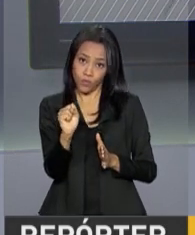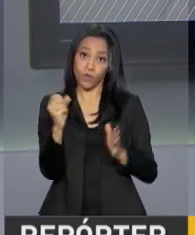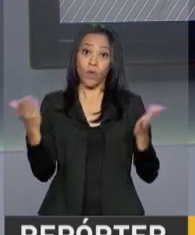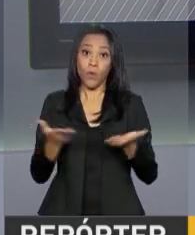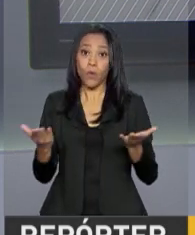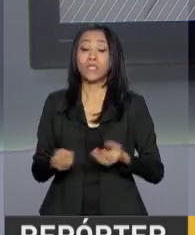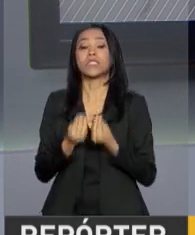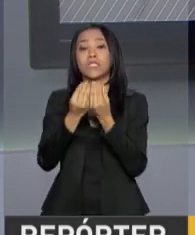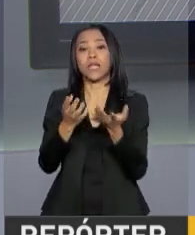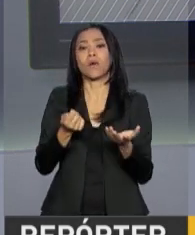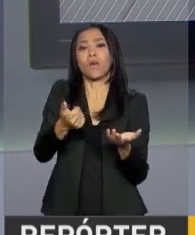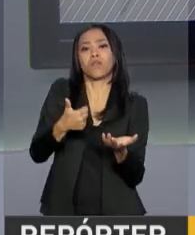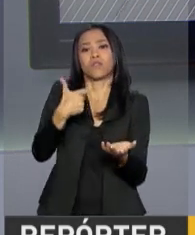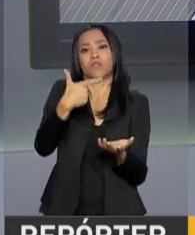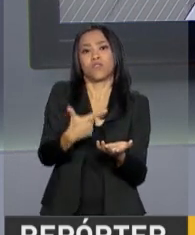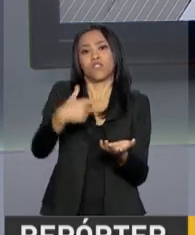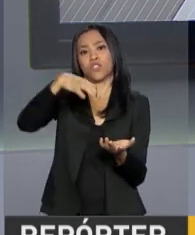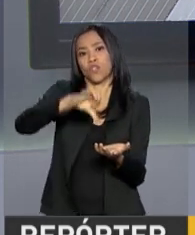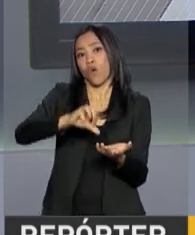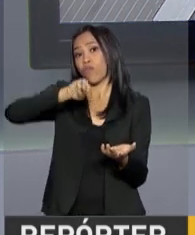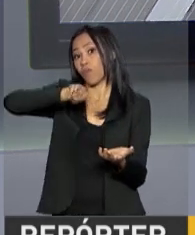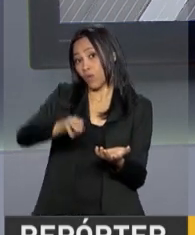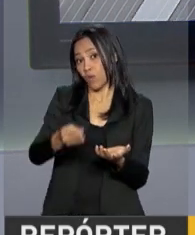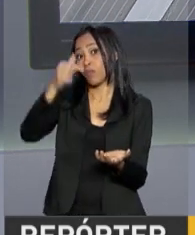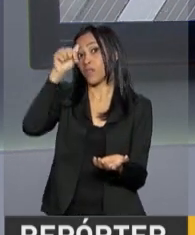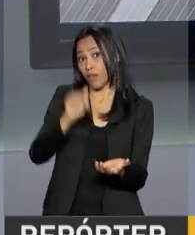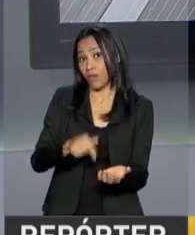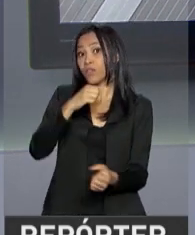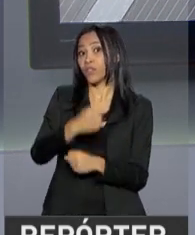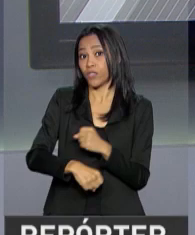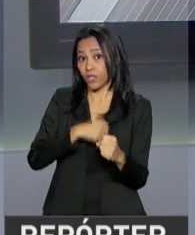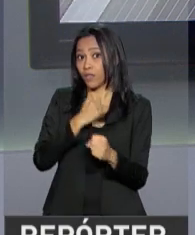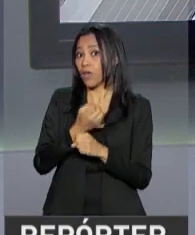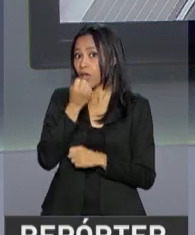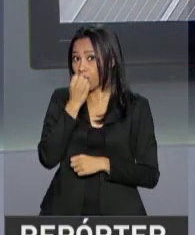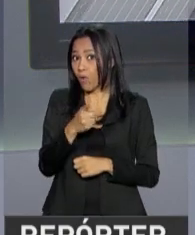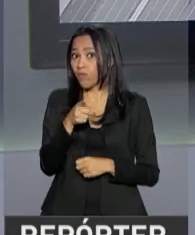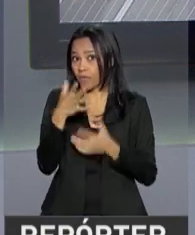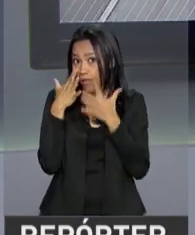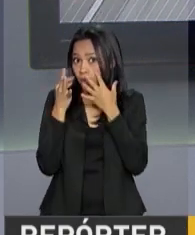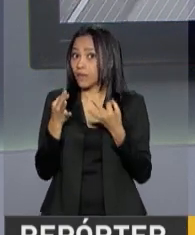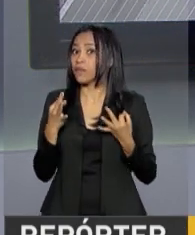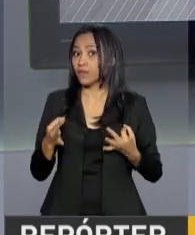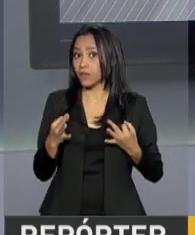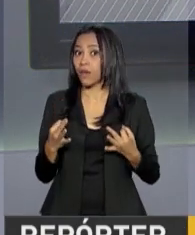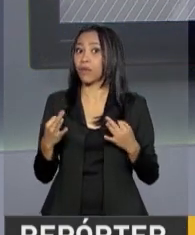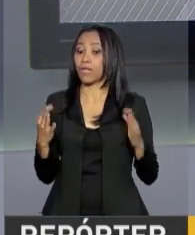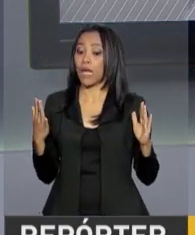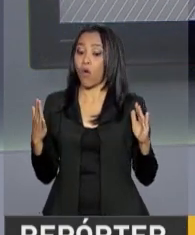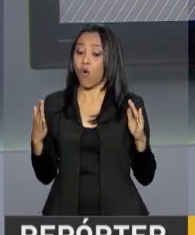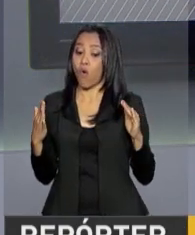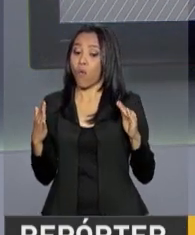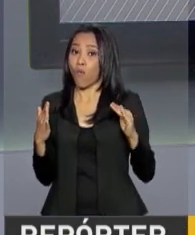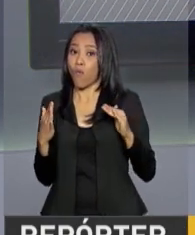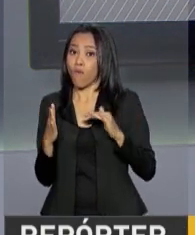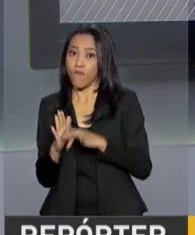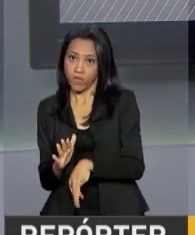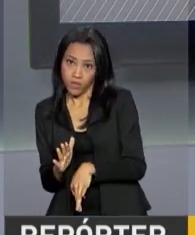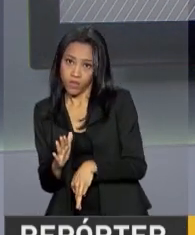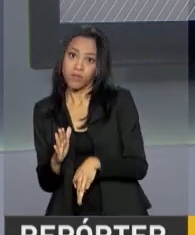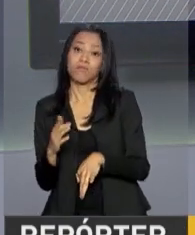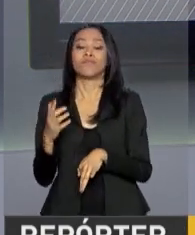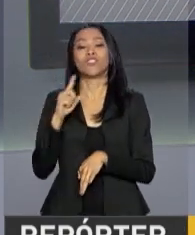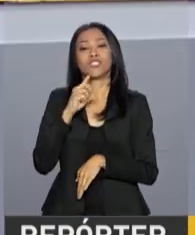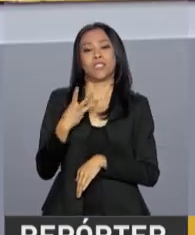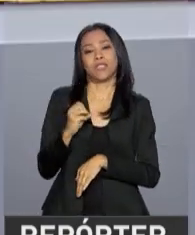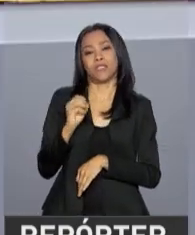quase 29 milhões este ano é bom contribuinte ficar atento porque o prazo está acabando termina no dia 30 de